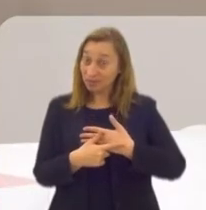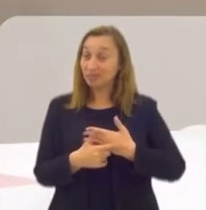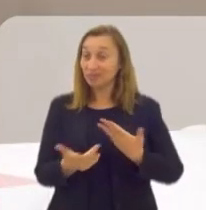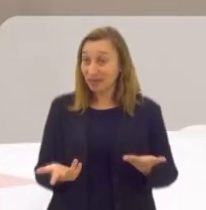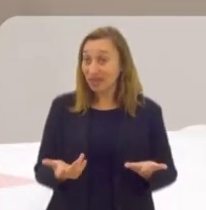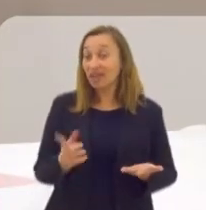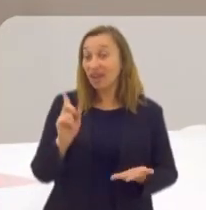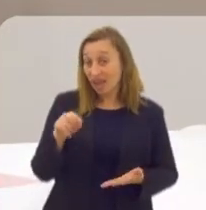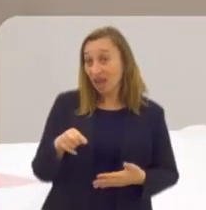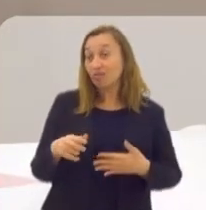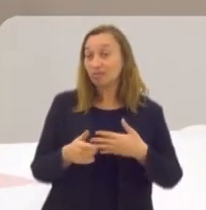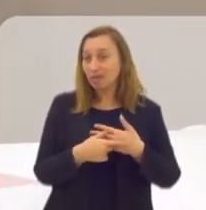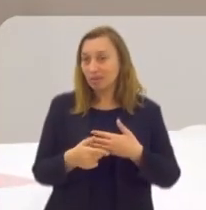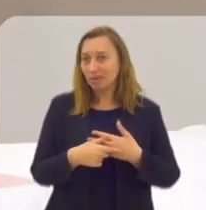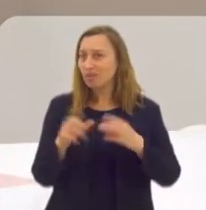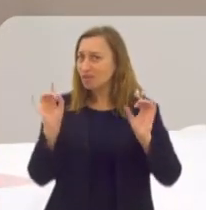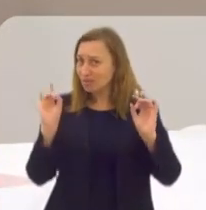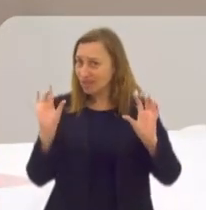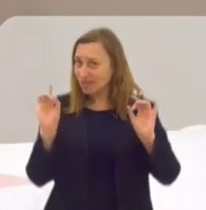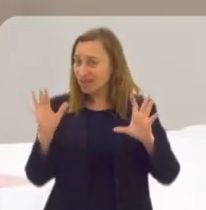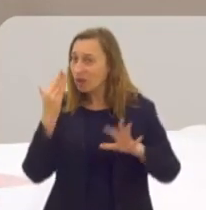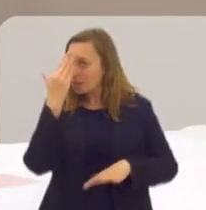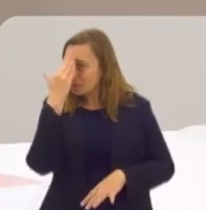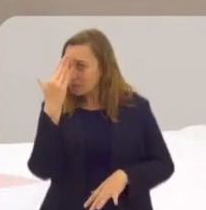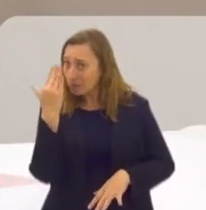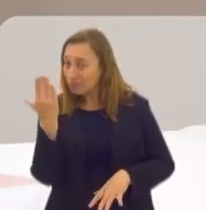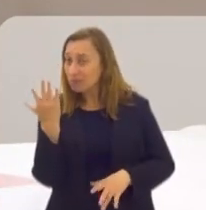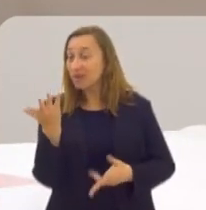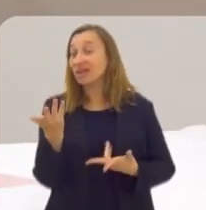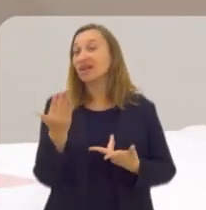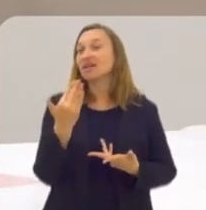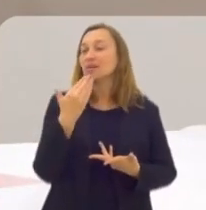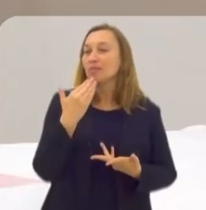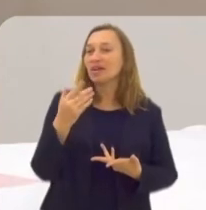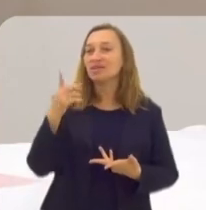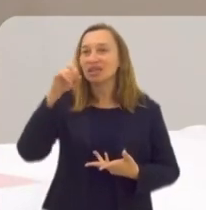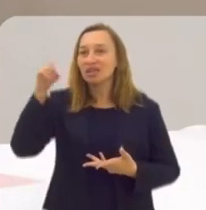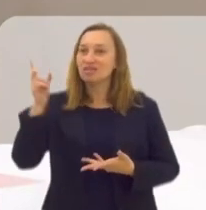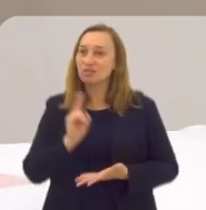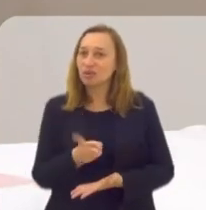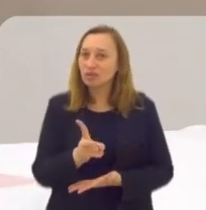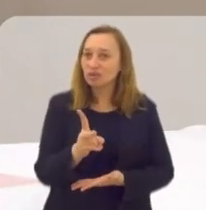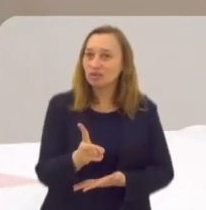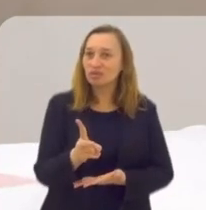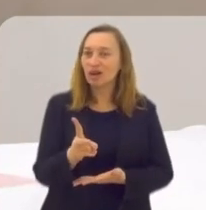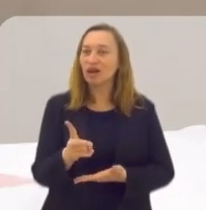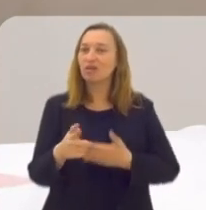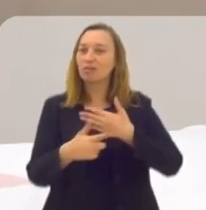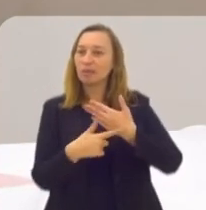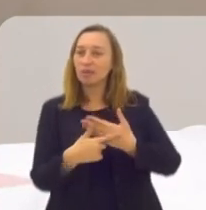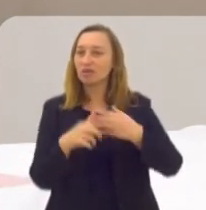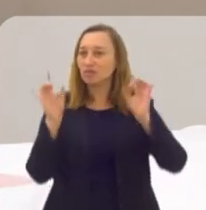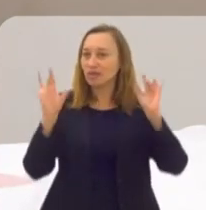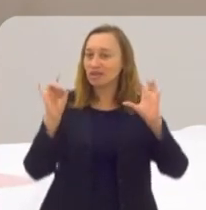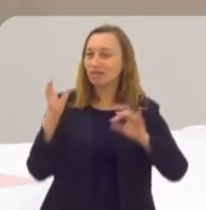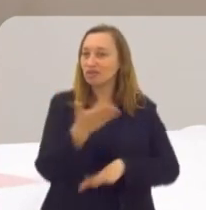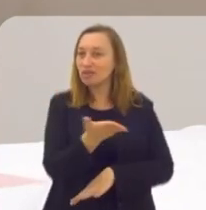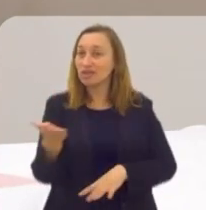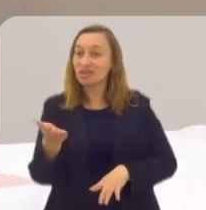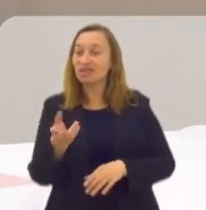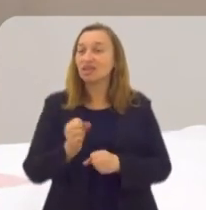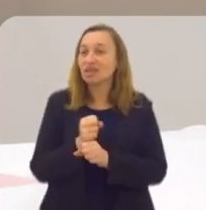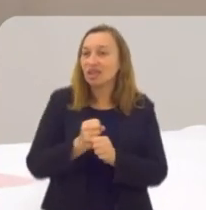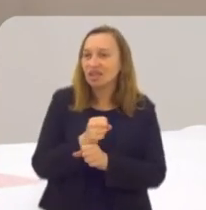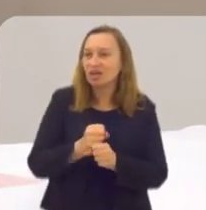seu dom, porque é um dom. E peço a Deus que vocês possam continuar com esse dom durante muito